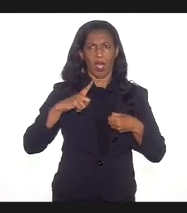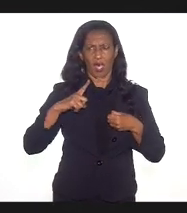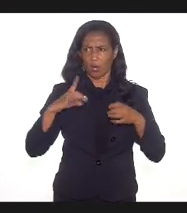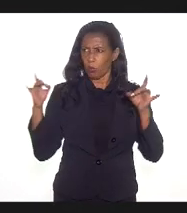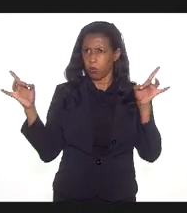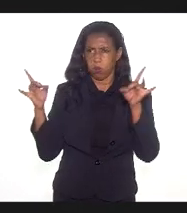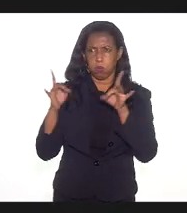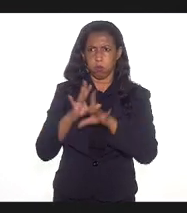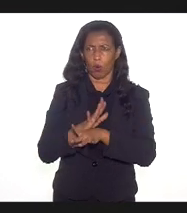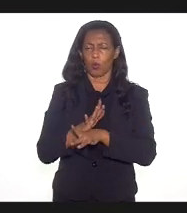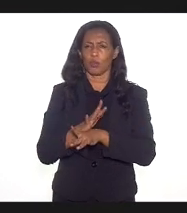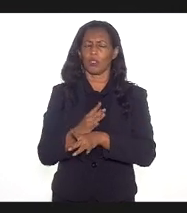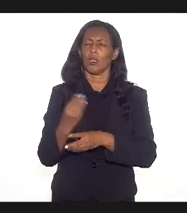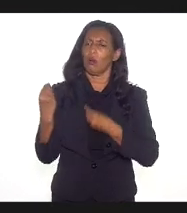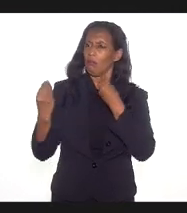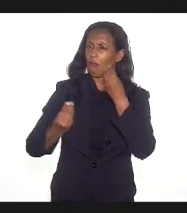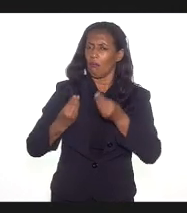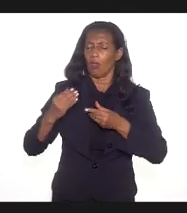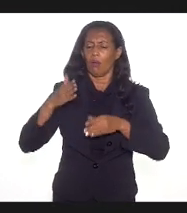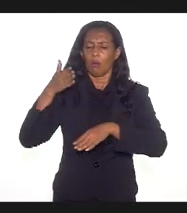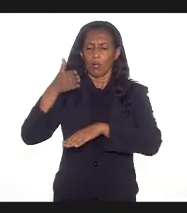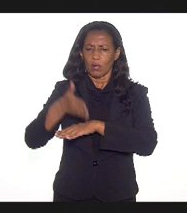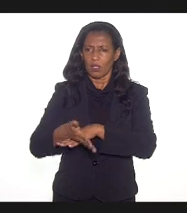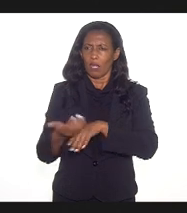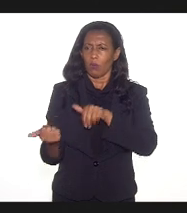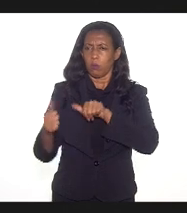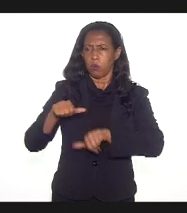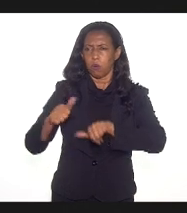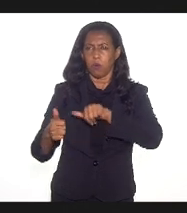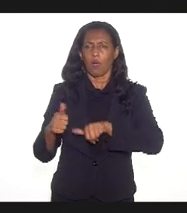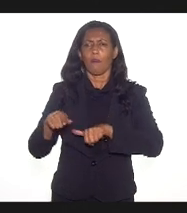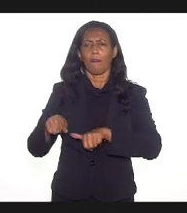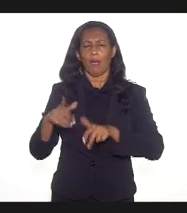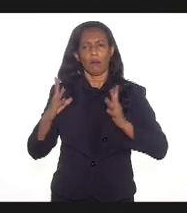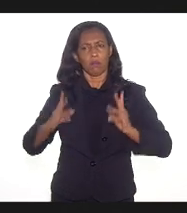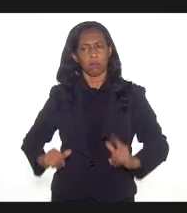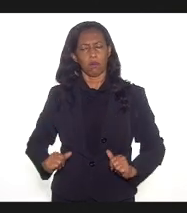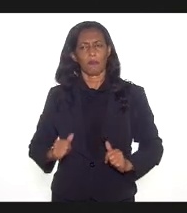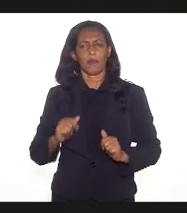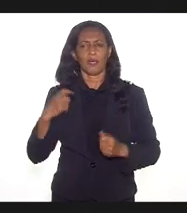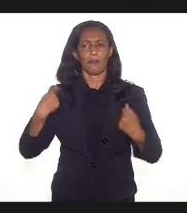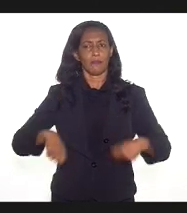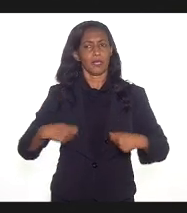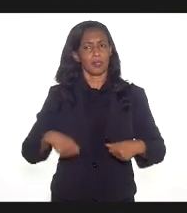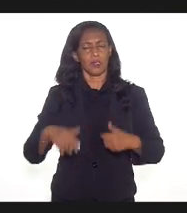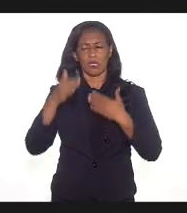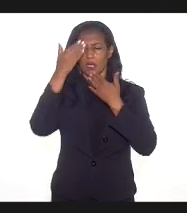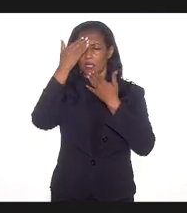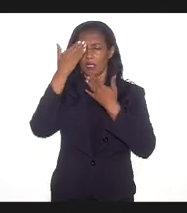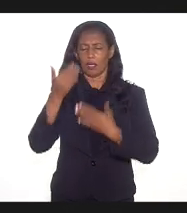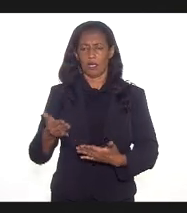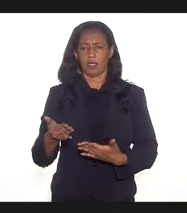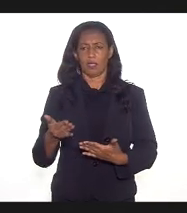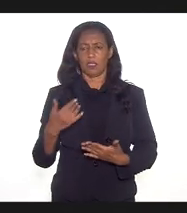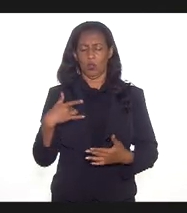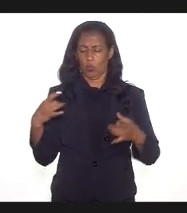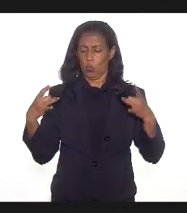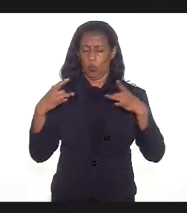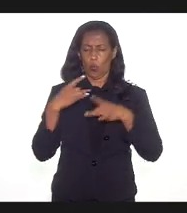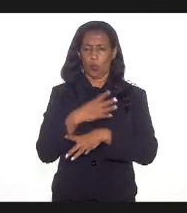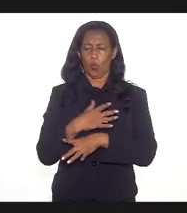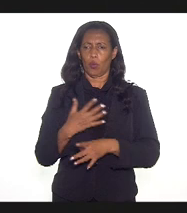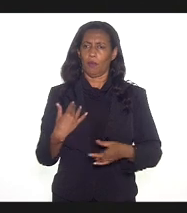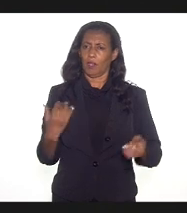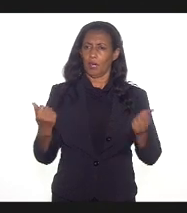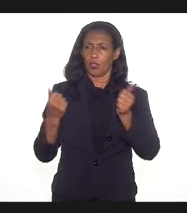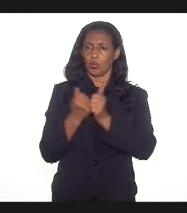estruturas e tenha condições de adequar os protocolos sanitários que precisam. É isso, queria agradecer. Estou aqui à disposição para construir